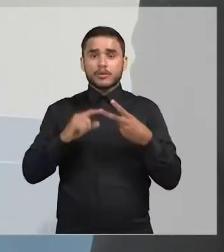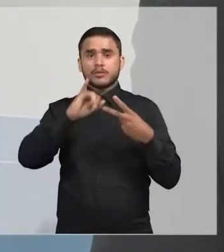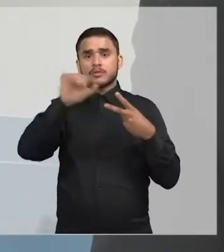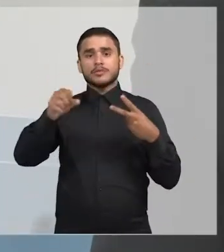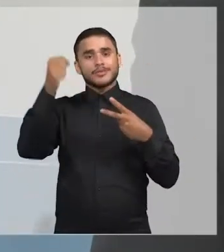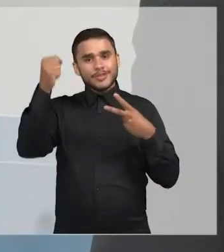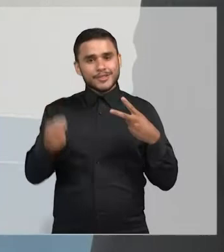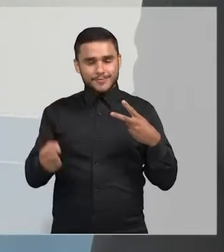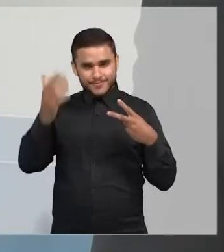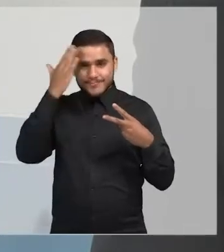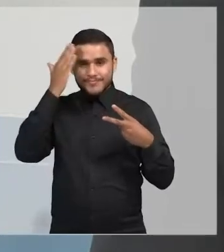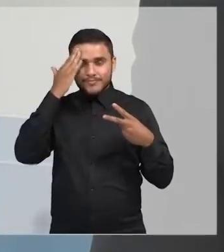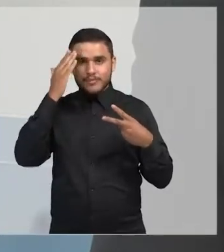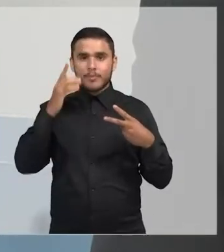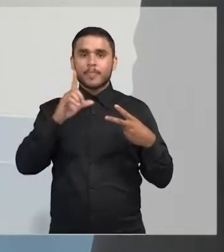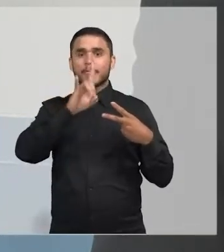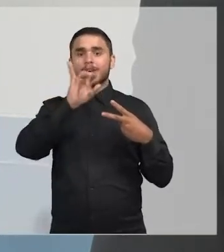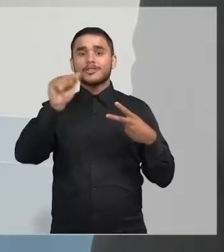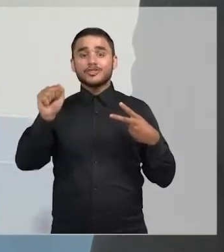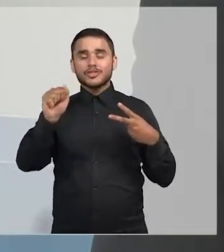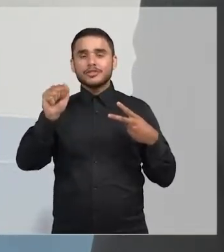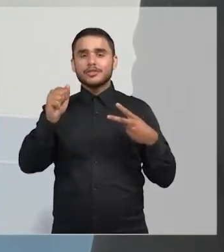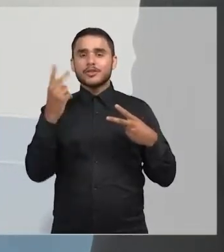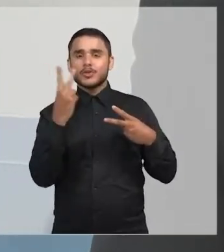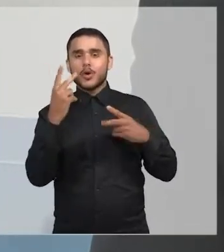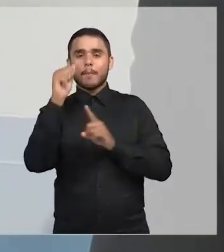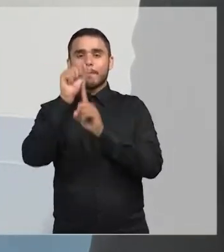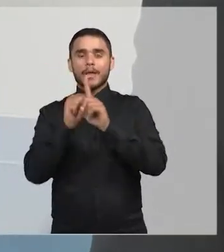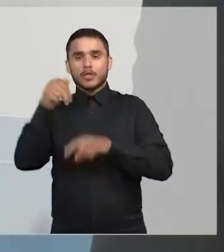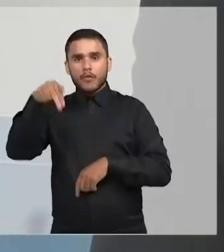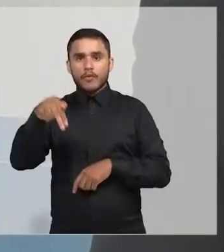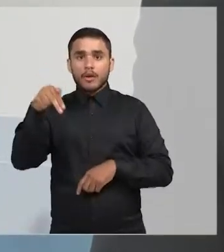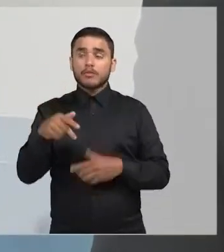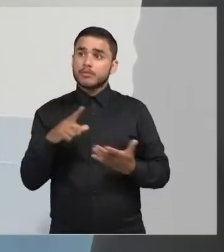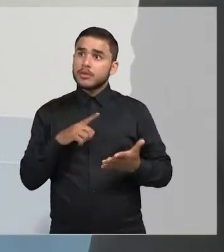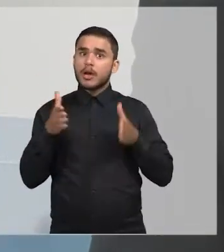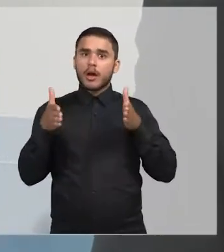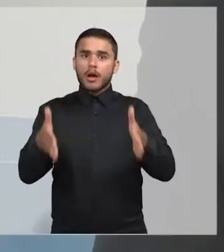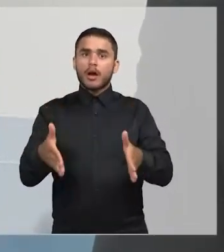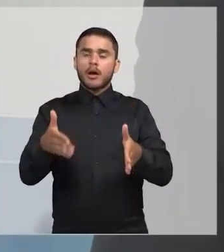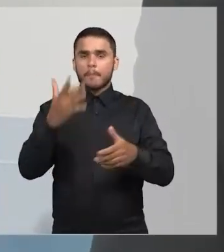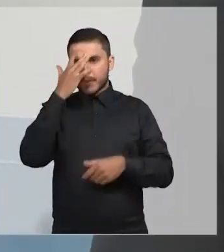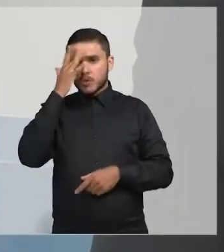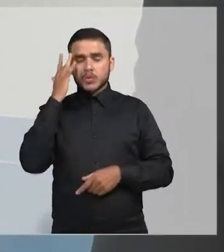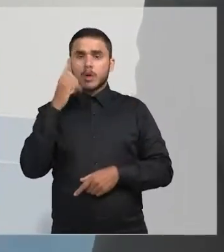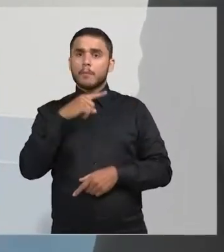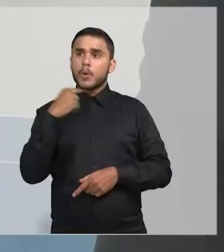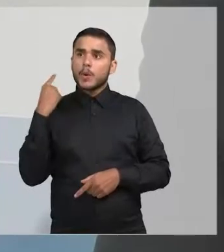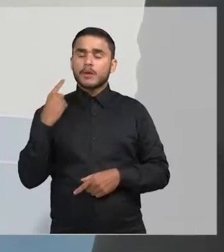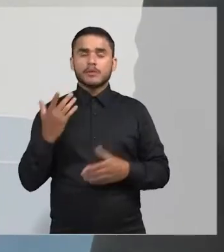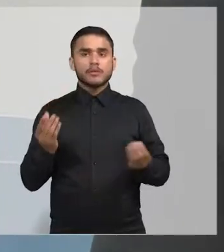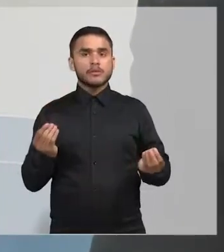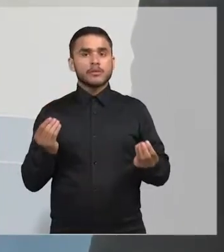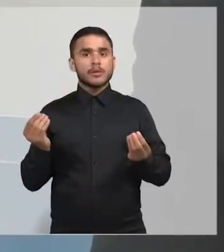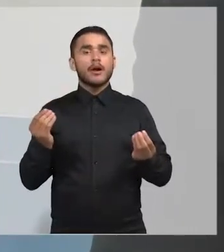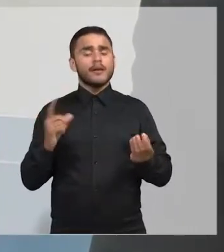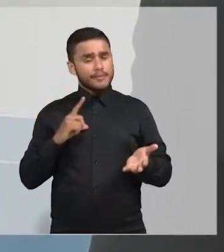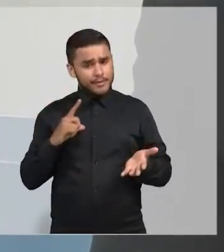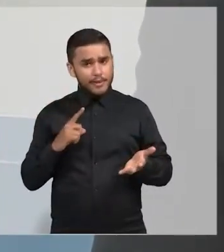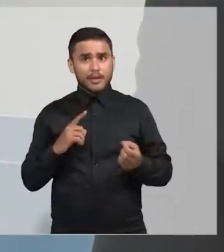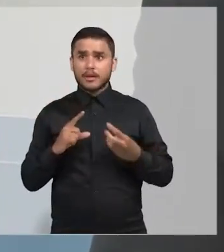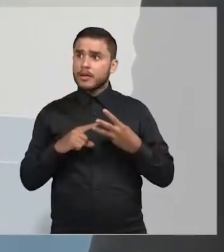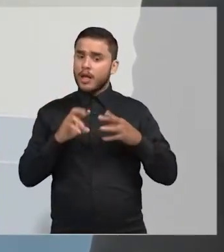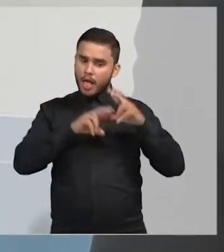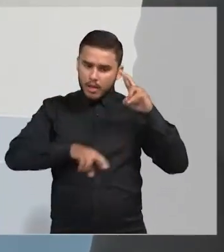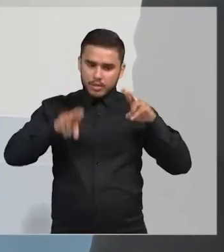lá no dia de finado, na Romaria de Finados. E os que não estão num canto e no outro estão nos cultos religiosos.